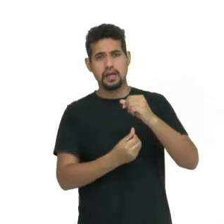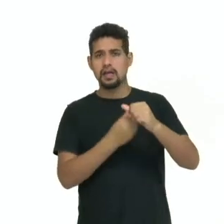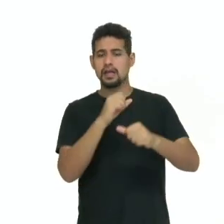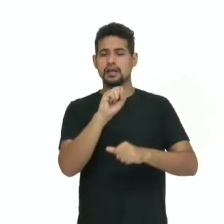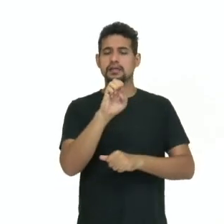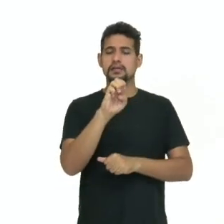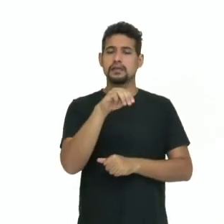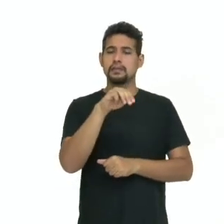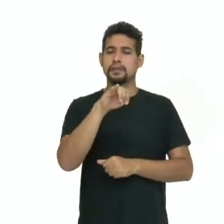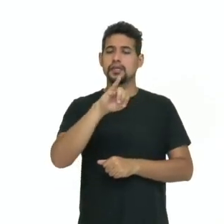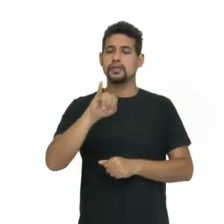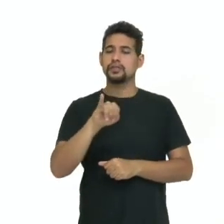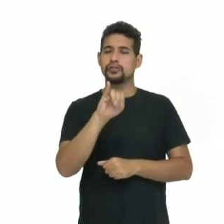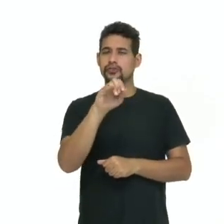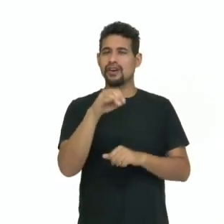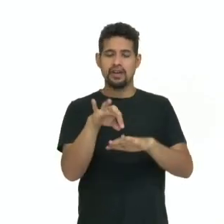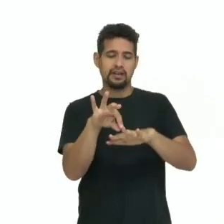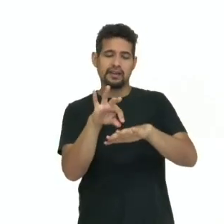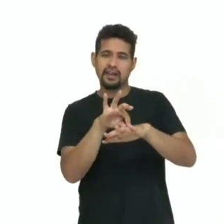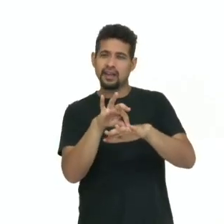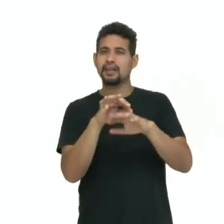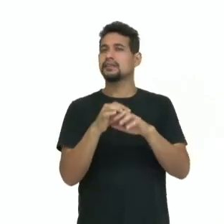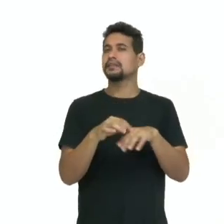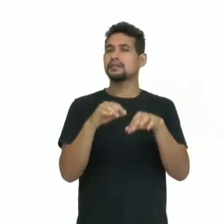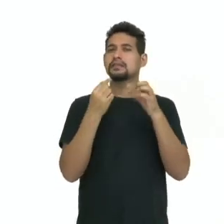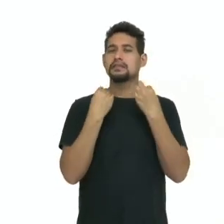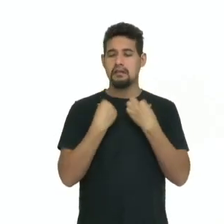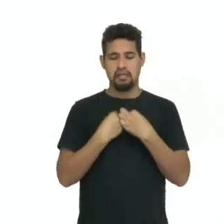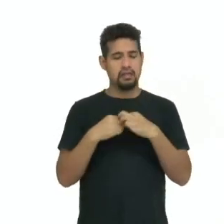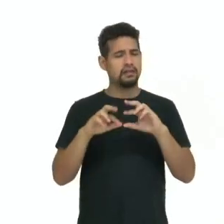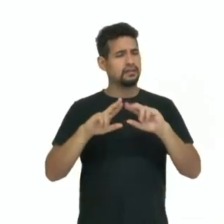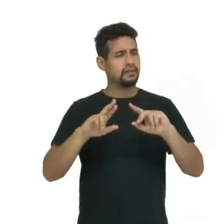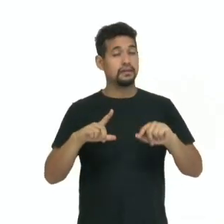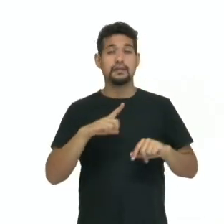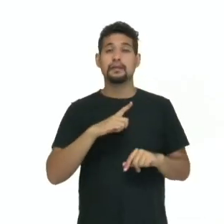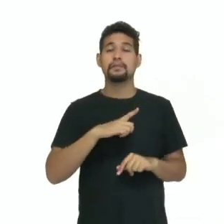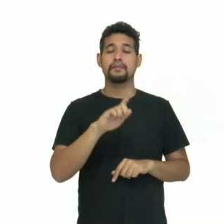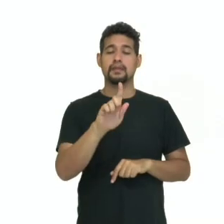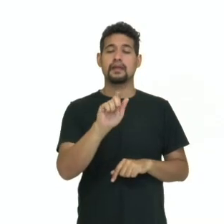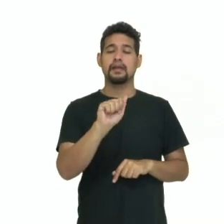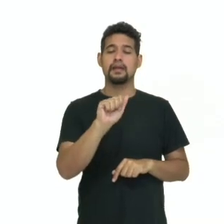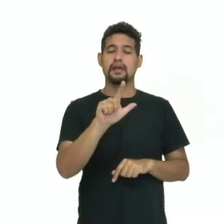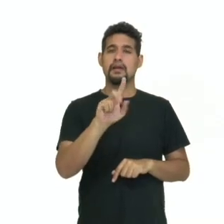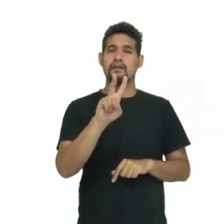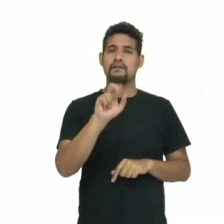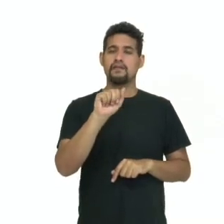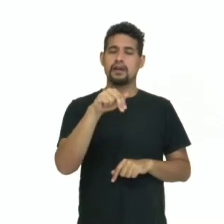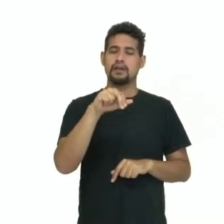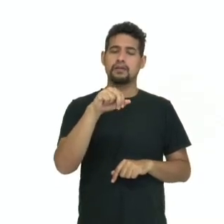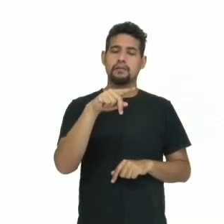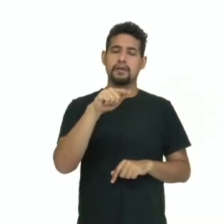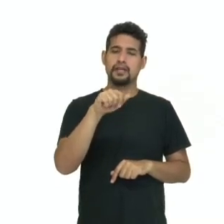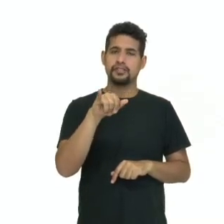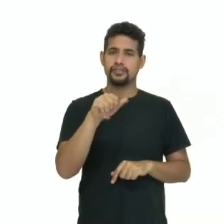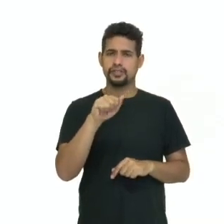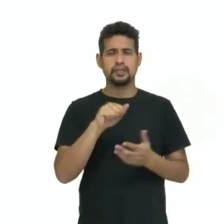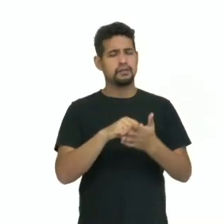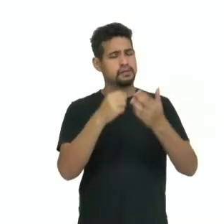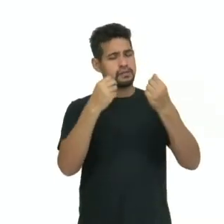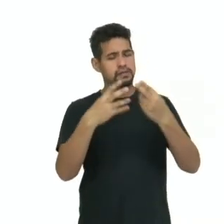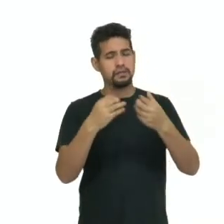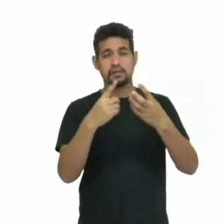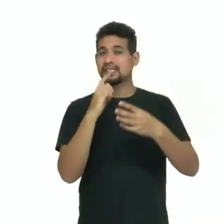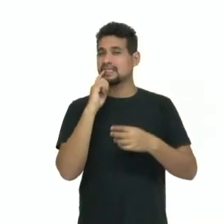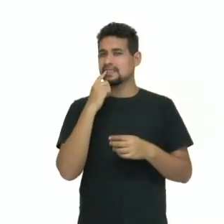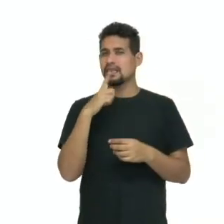bijuterias, comumente encontramos a associação de galvanoplastia a banho de ouro, o que pode ser explicado pelo fato do ouro